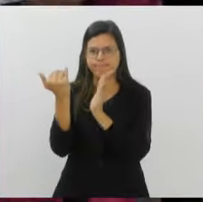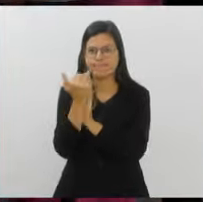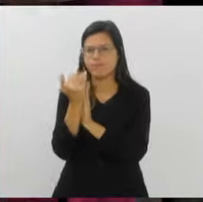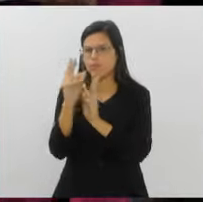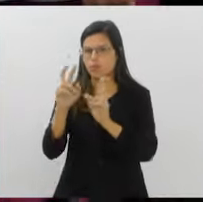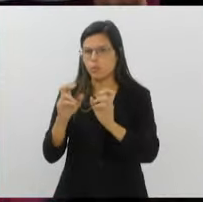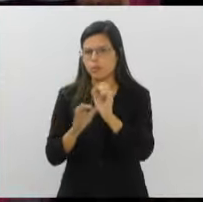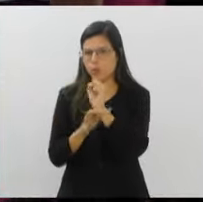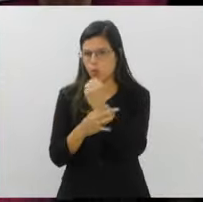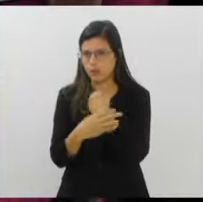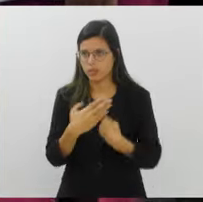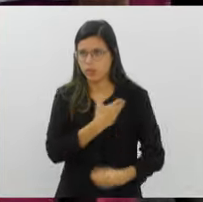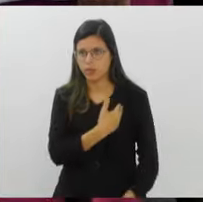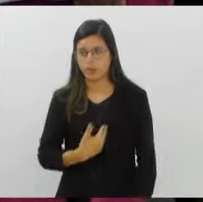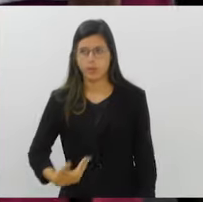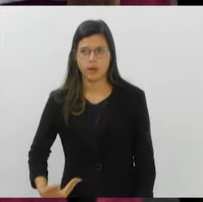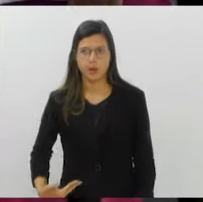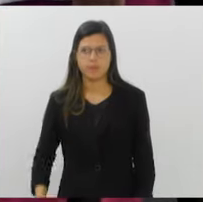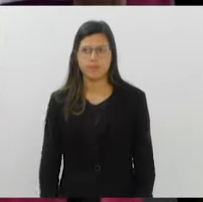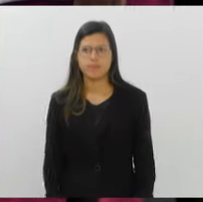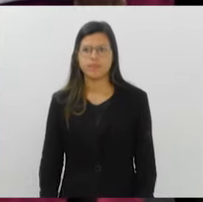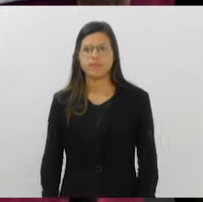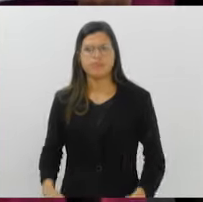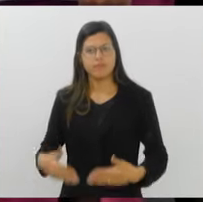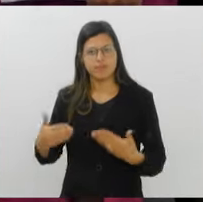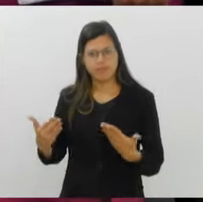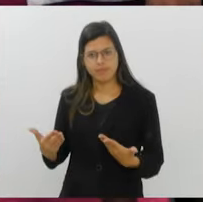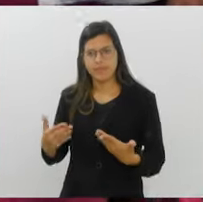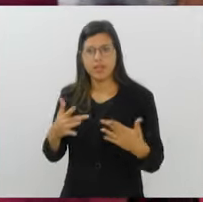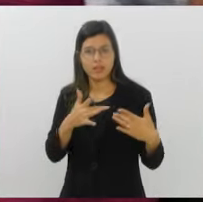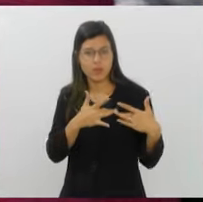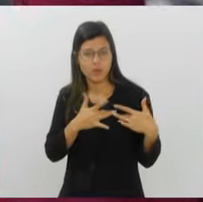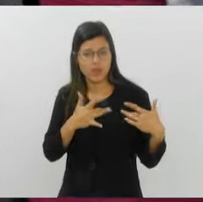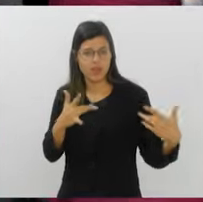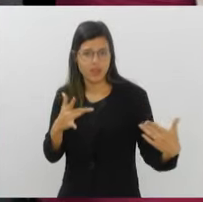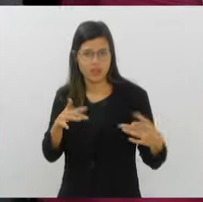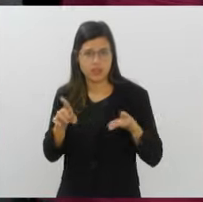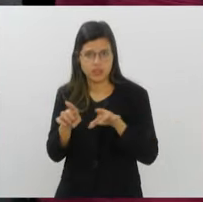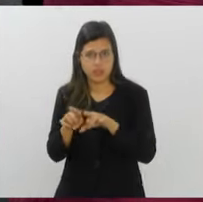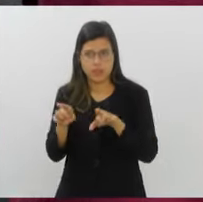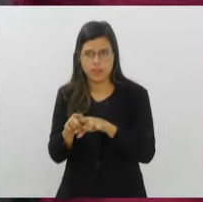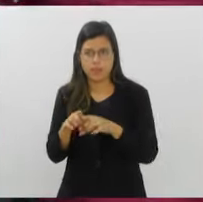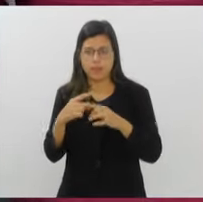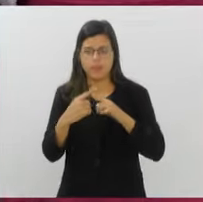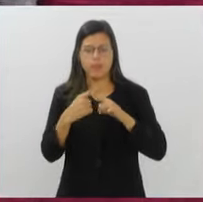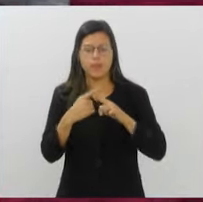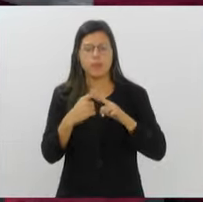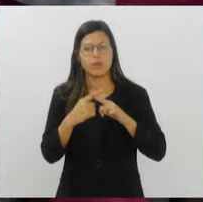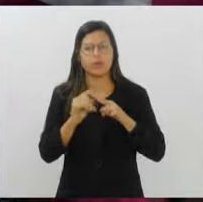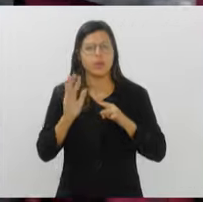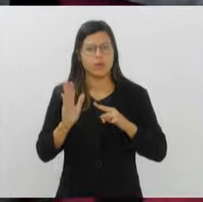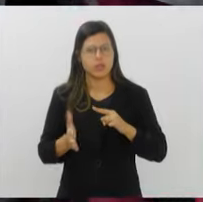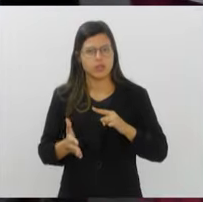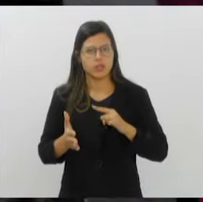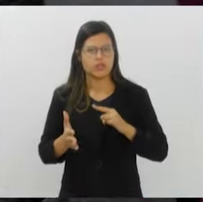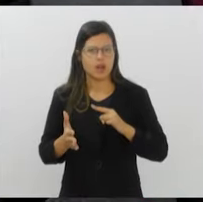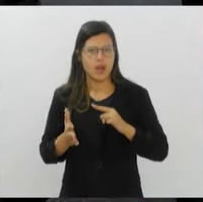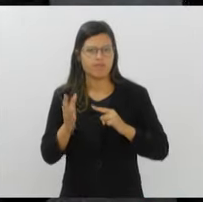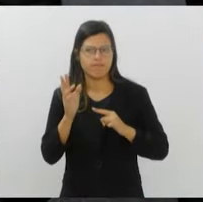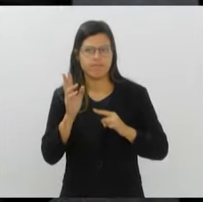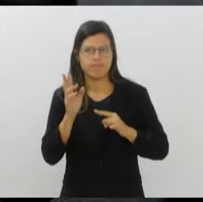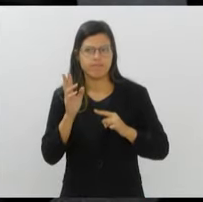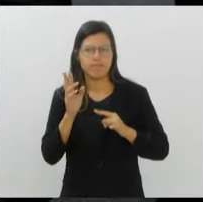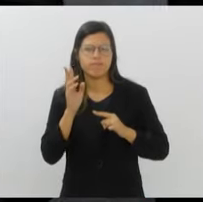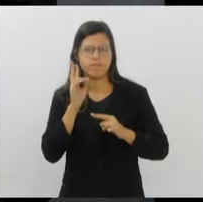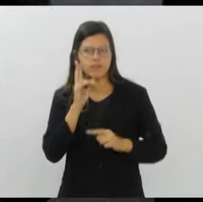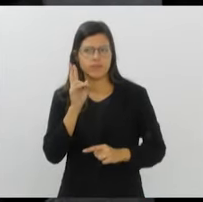pública. Major, deixo aqui a minha solidariedade também, porque já presenciei que o senhor